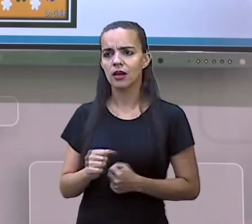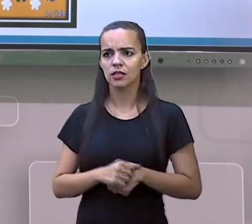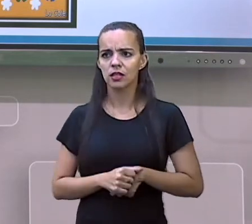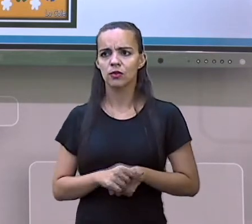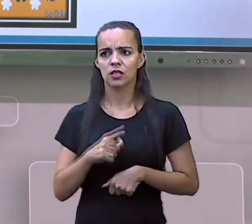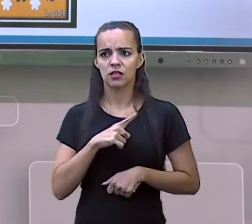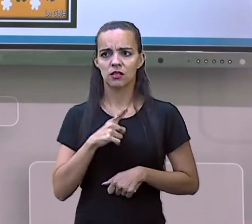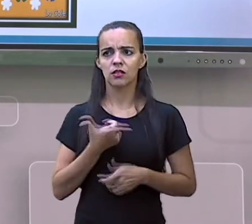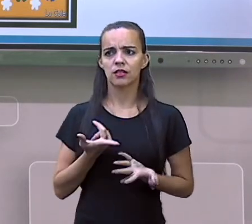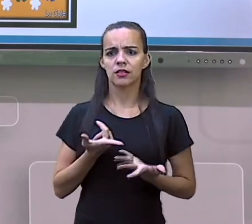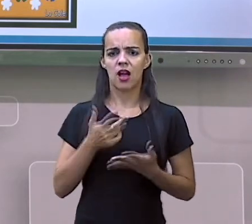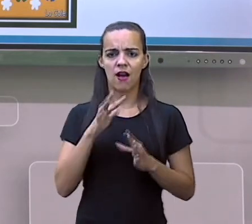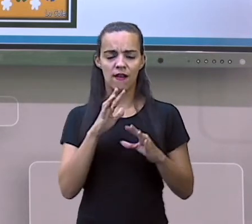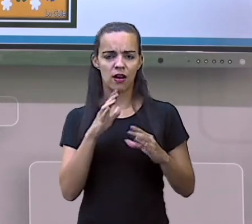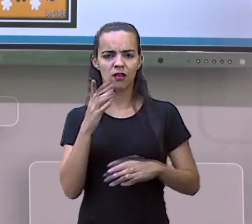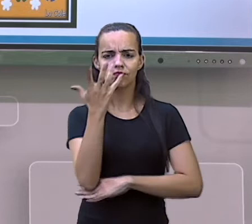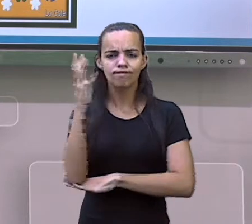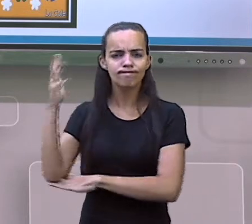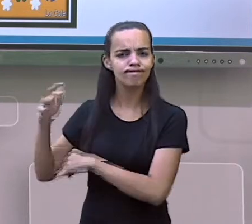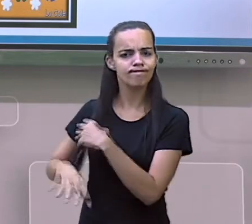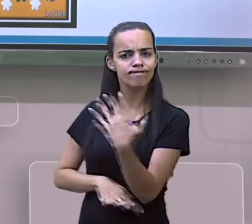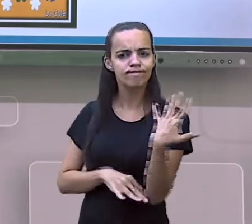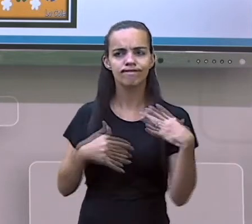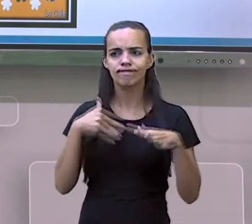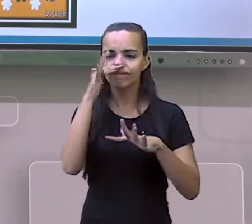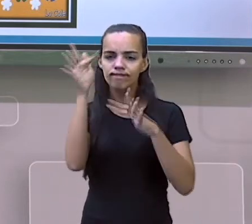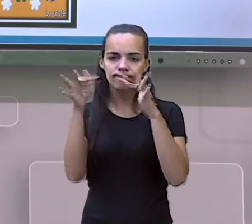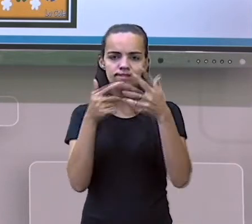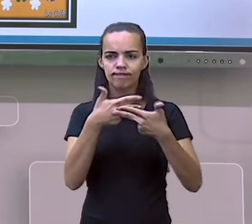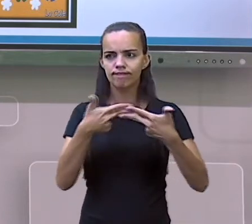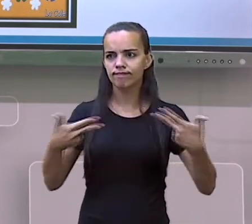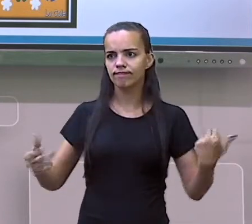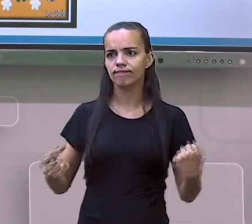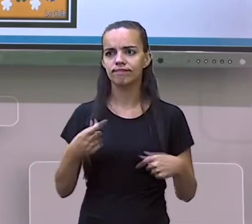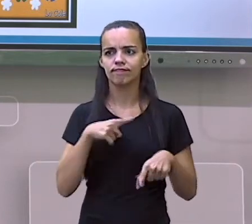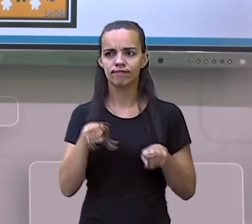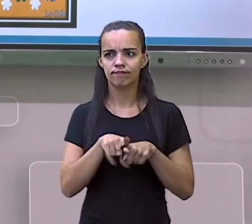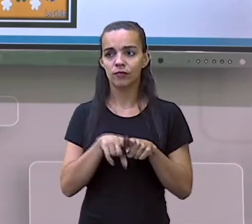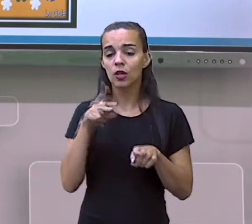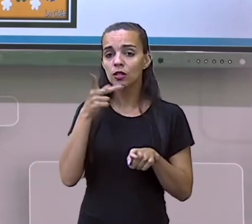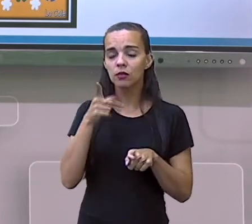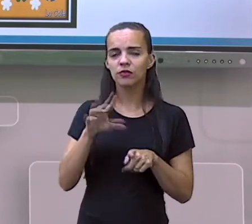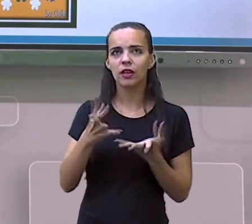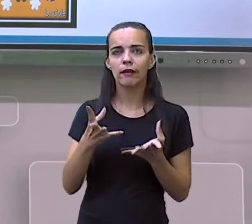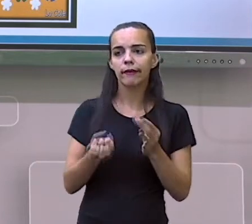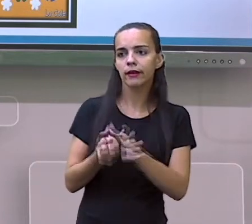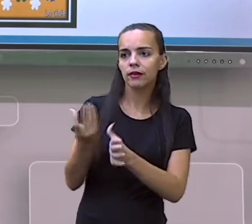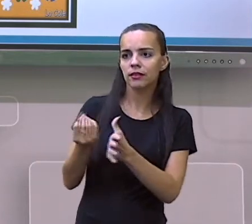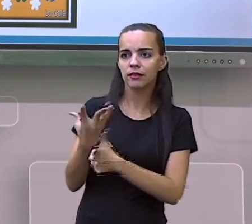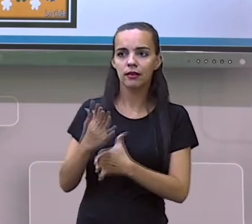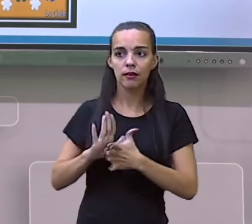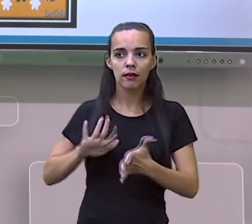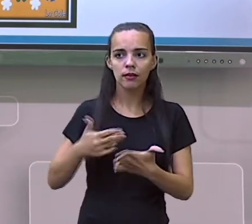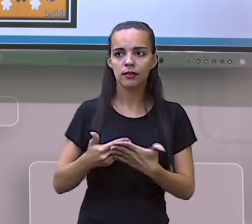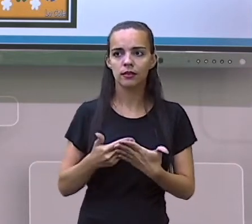a fauna, a flora. Nós não paramos, sempre estamos criando e